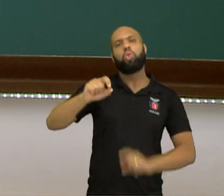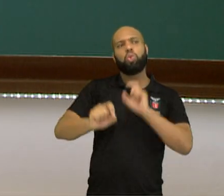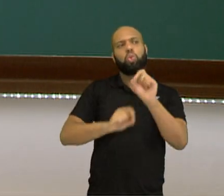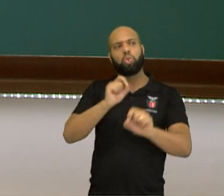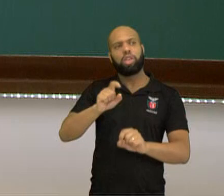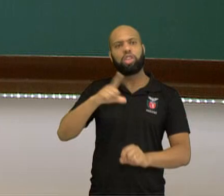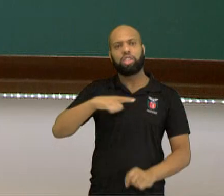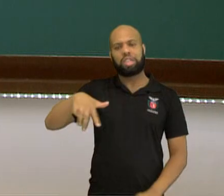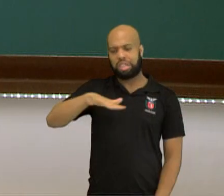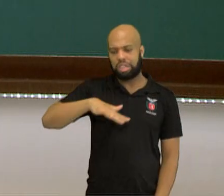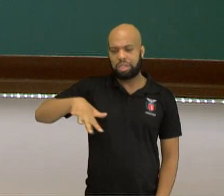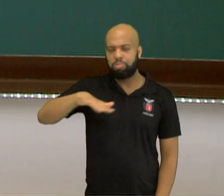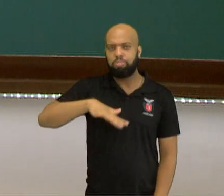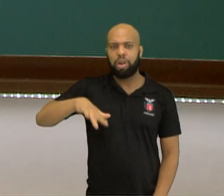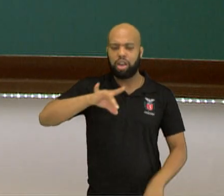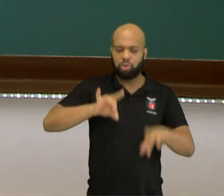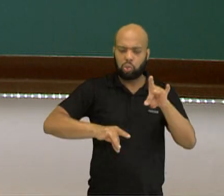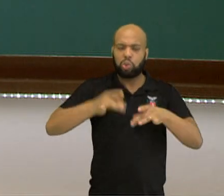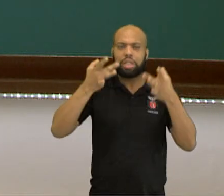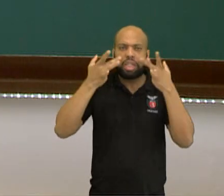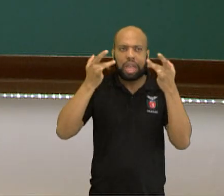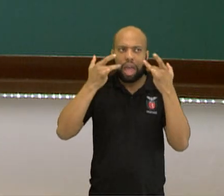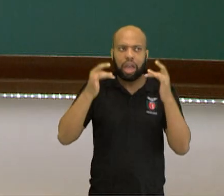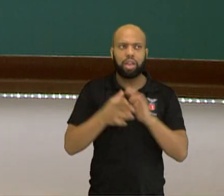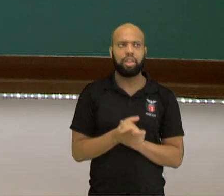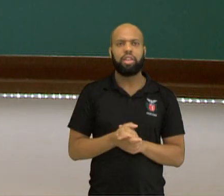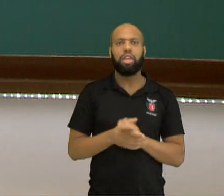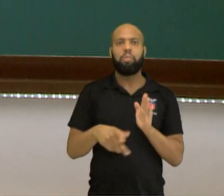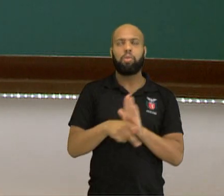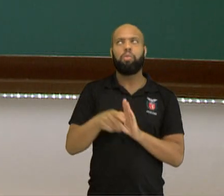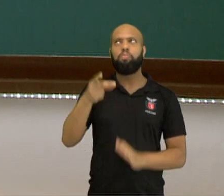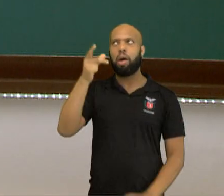sobre os espaços cênicos, né? O teatro na